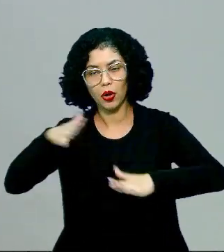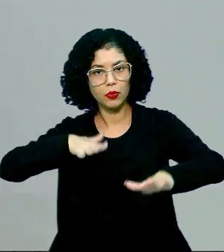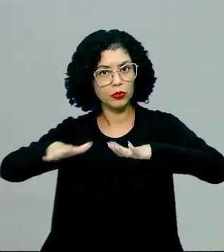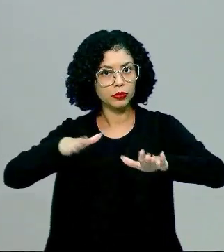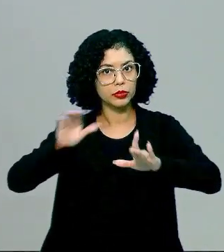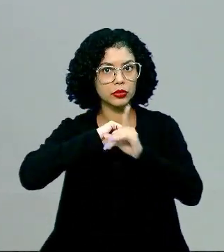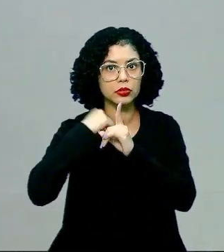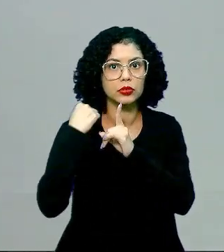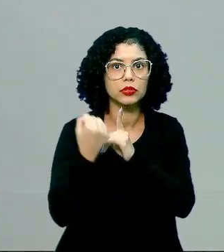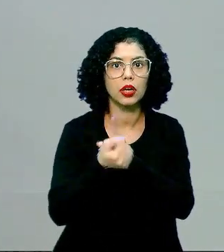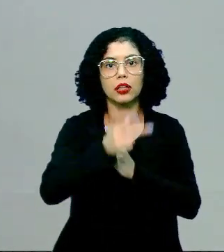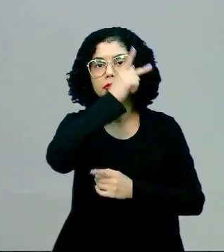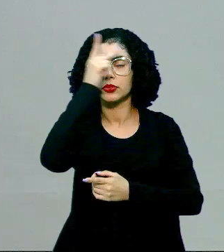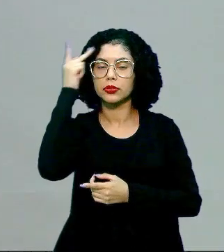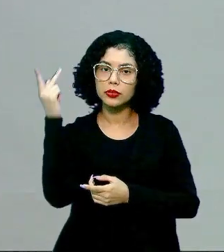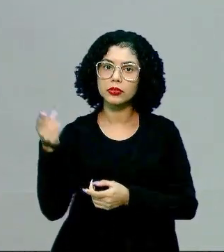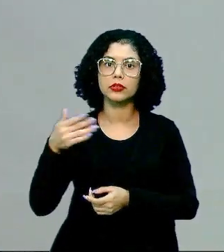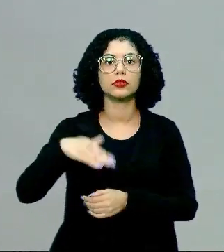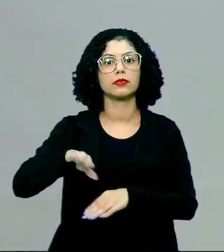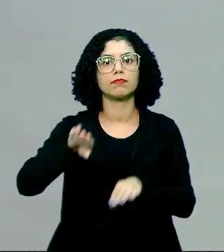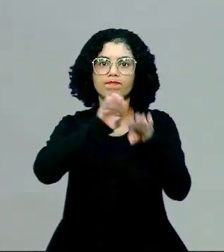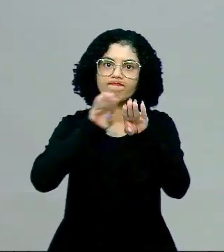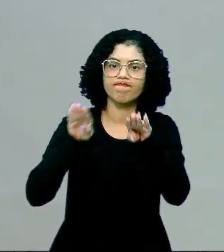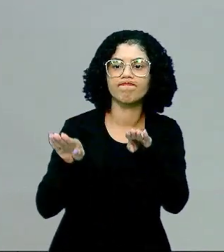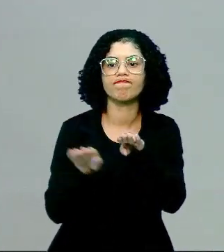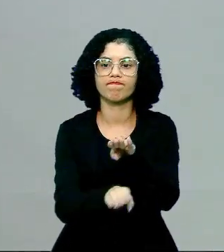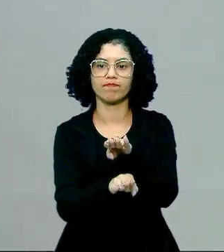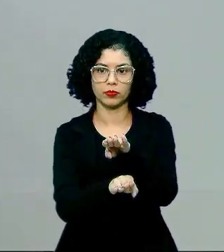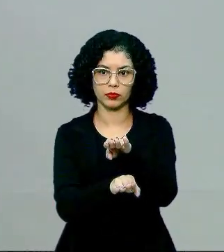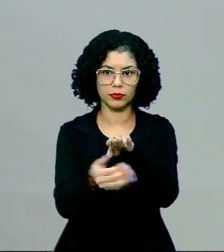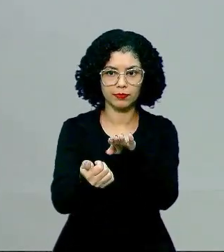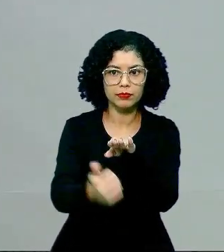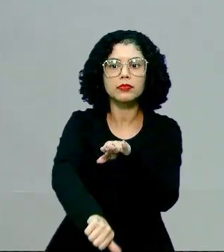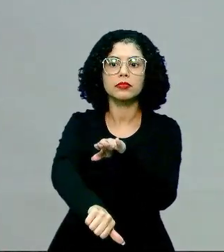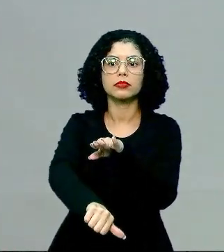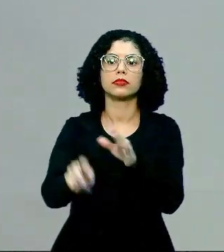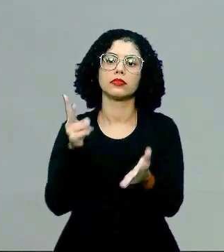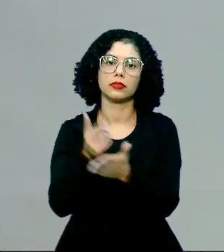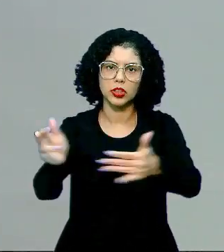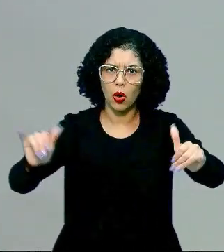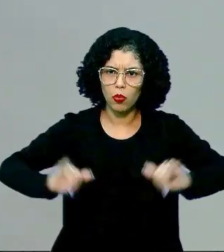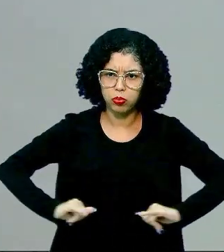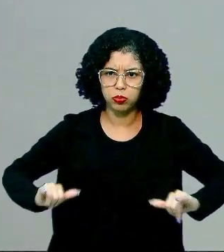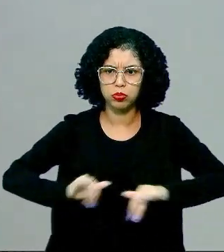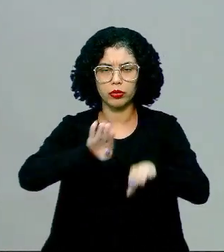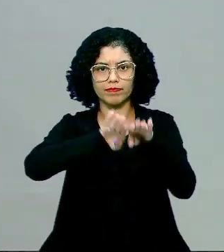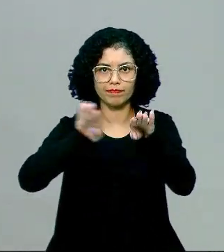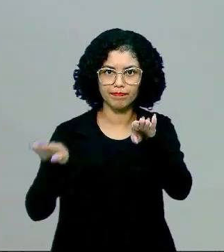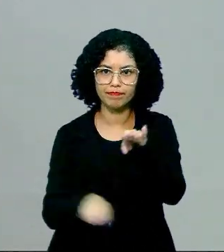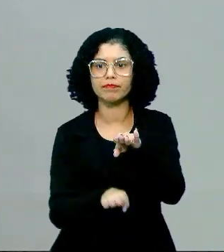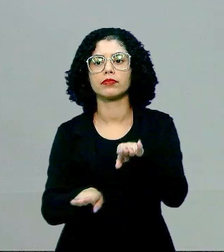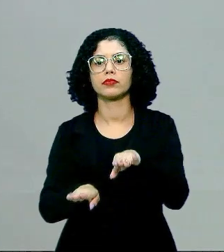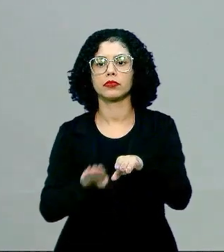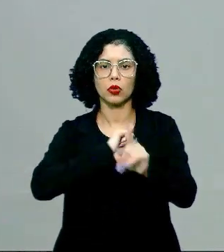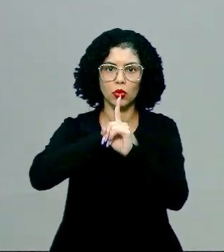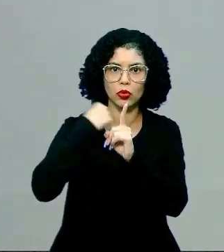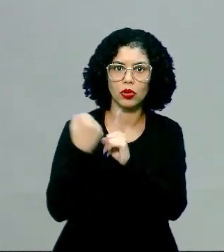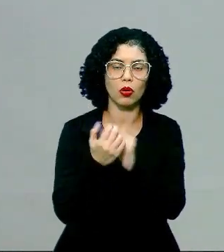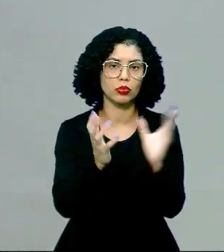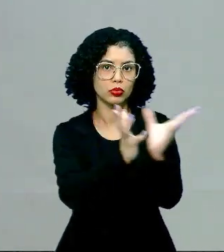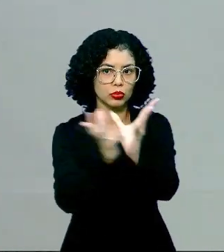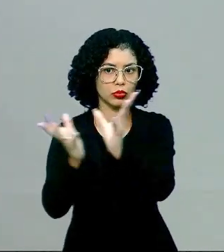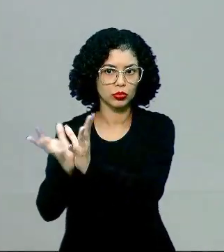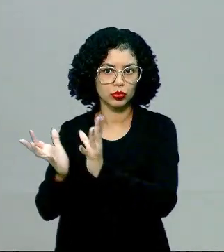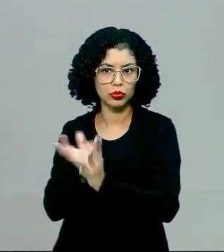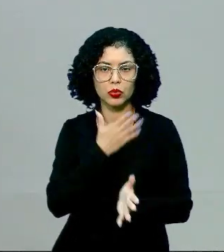movimentos sociais as pessoas menos favorecidas, as pessoas que sofrem com a desigualdade social, os